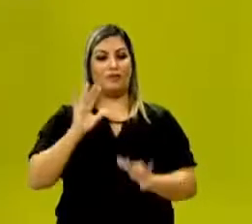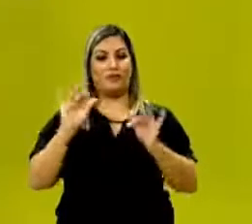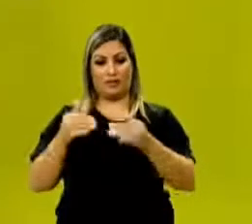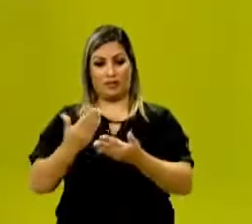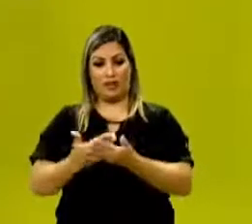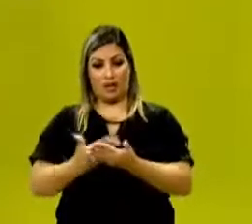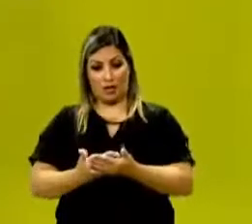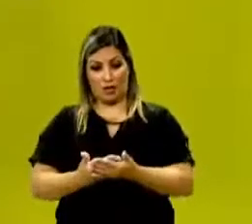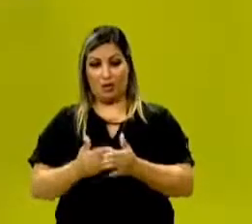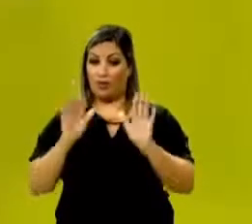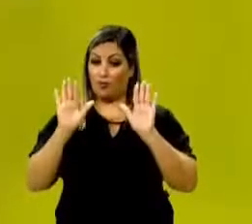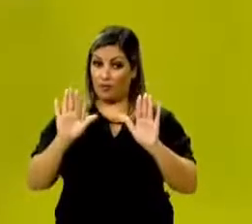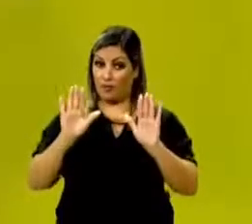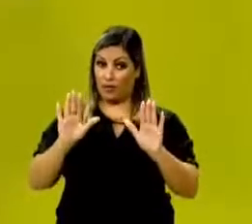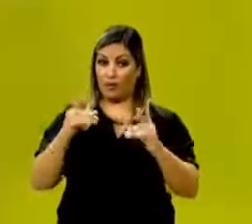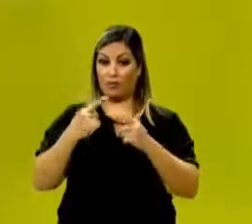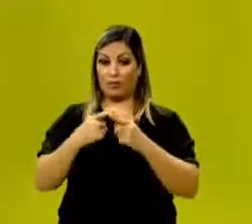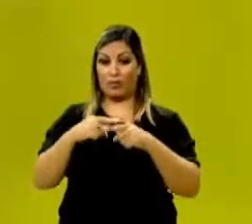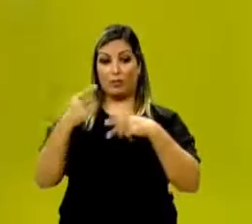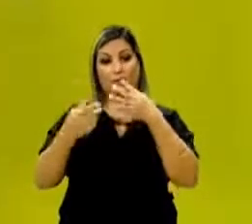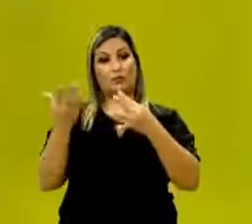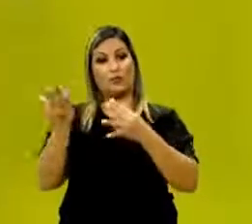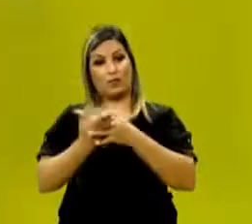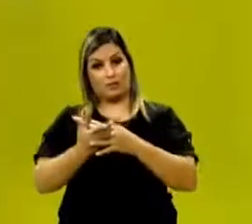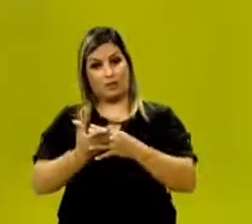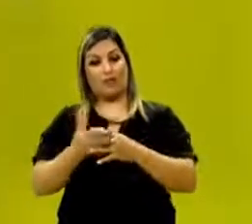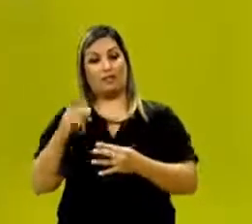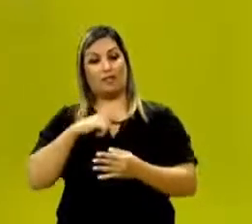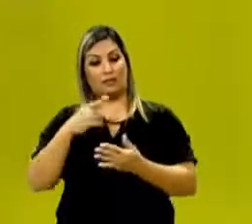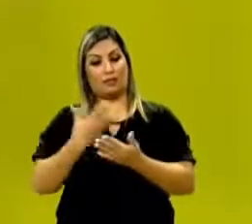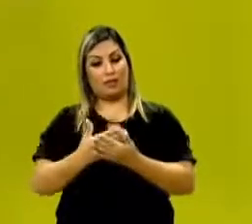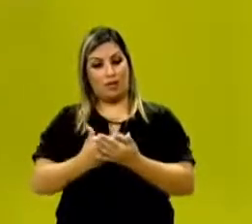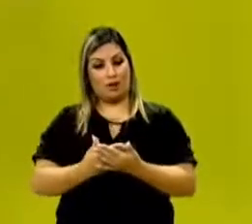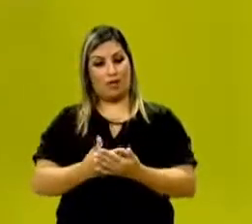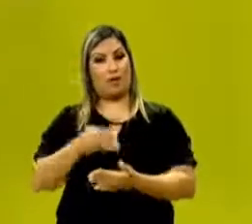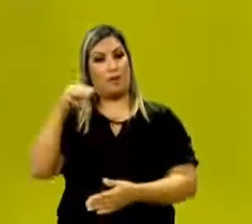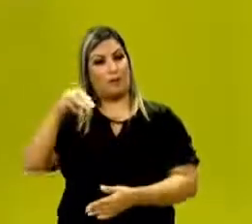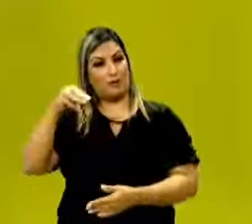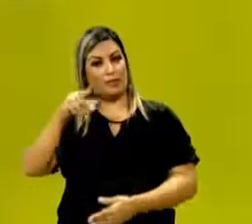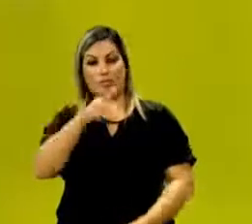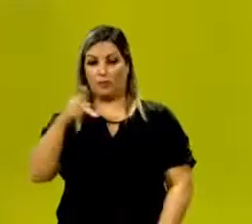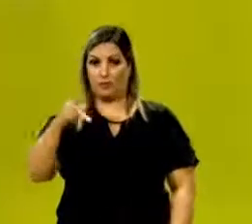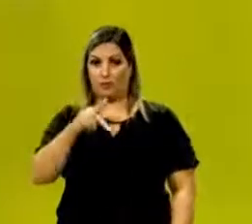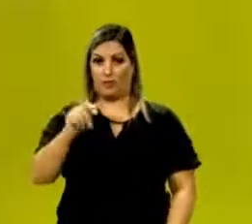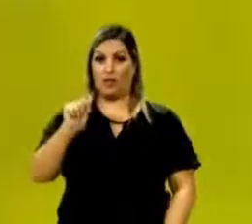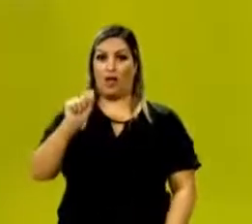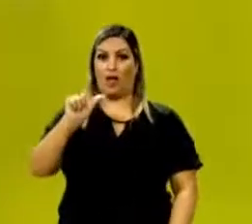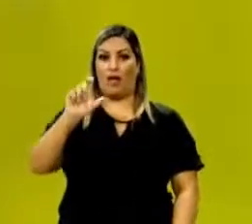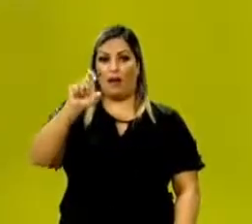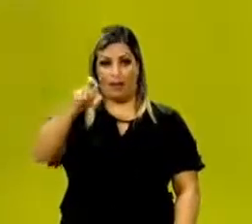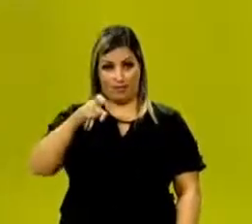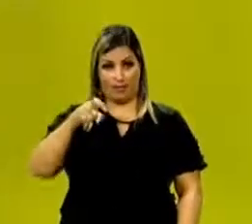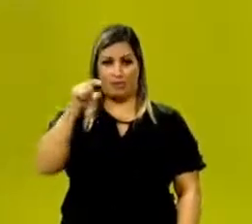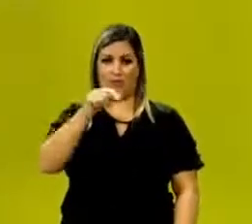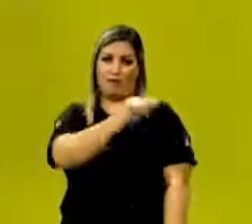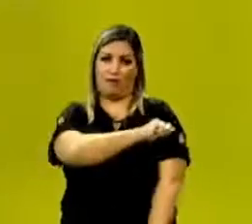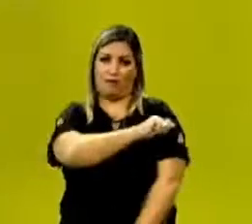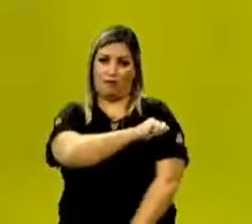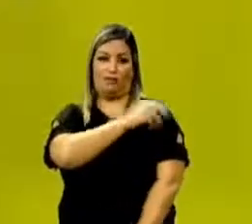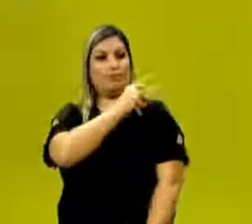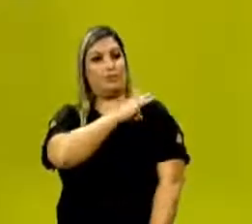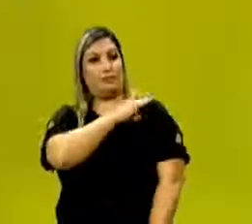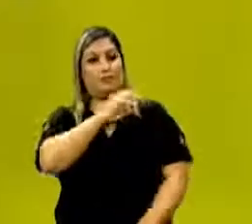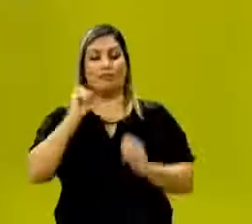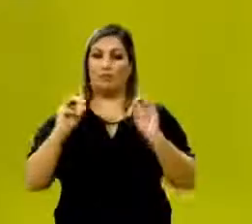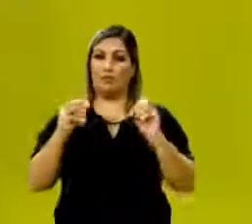finalizando essa aula. Não saiam daí, pois após o intervalo nós teremos aulas de matemática com o professor Alex, para você que é estudante da